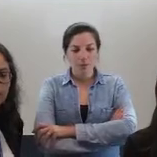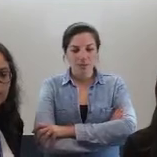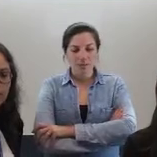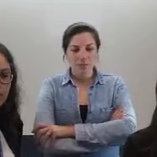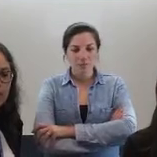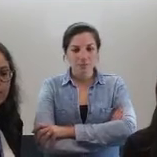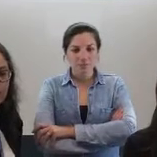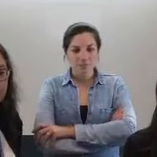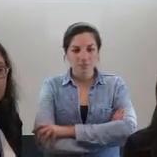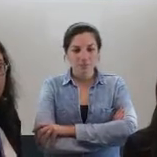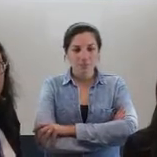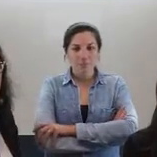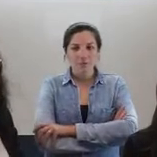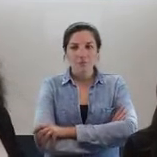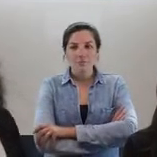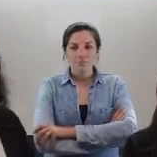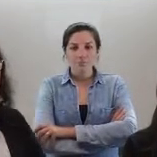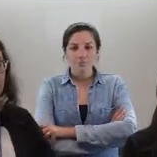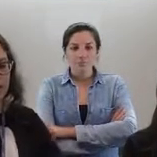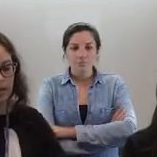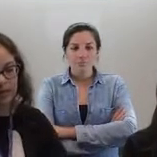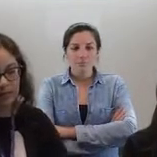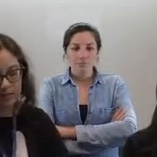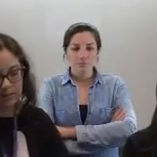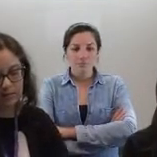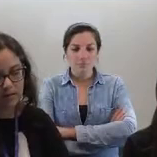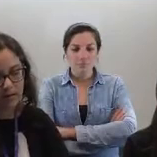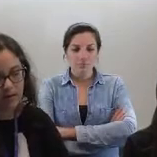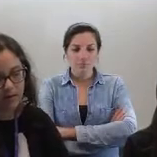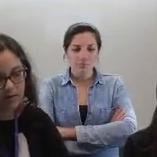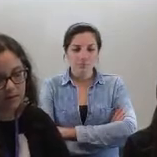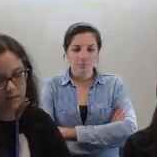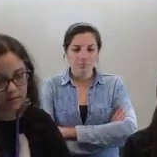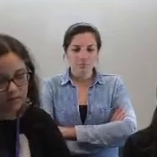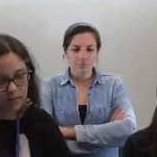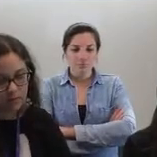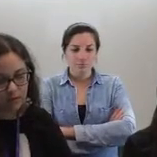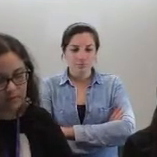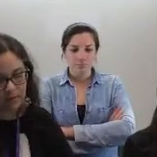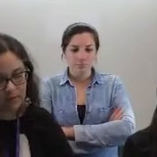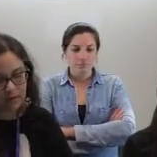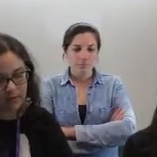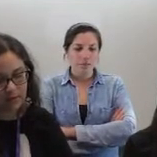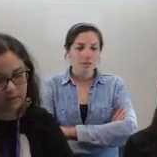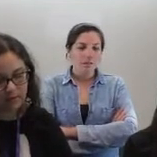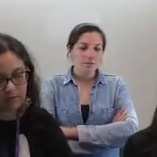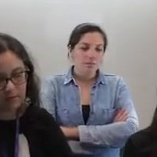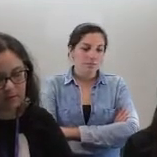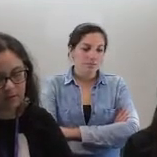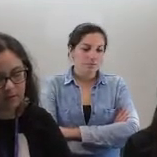Com uma anotação. com anotação. Deixa eu ver. Citar no